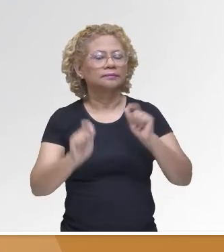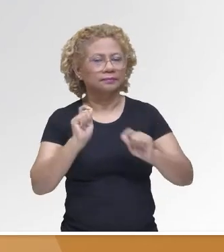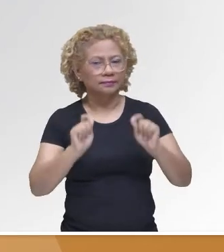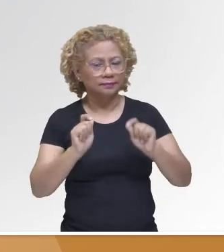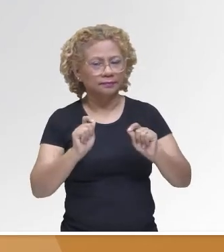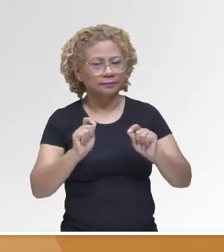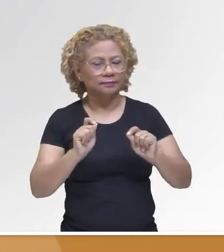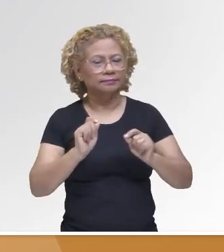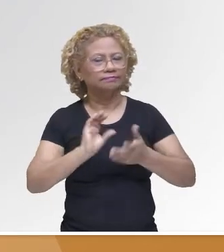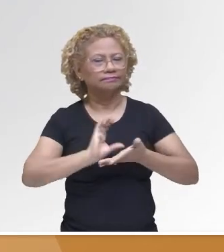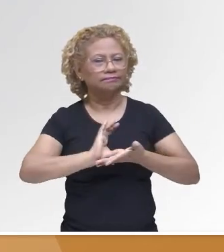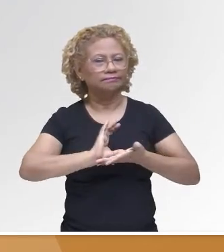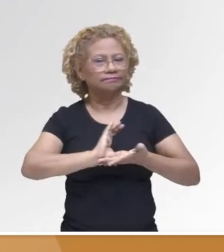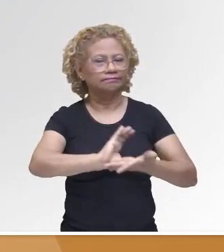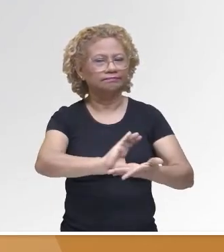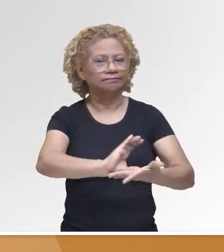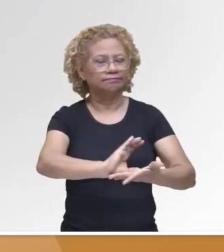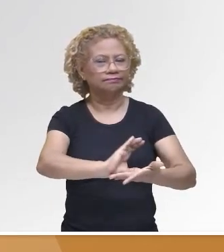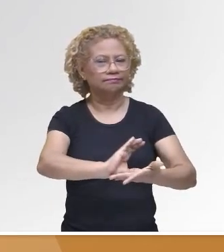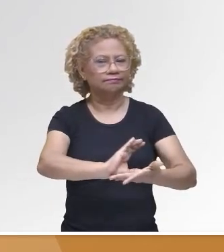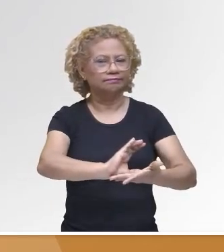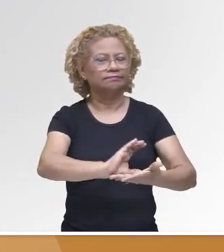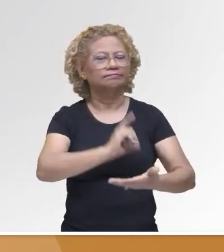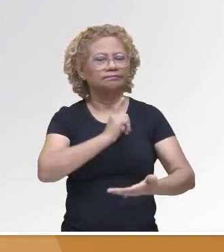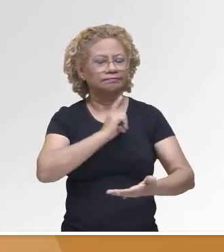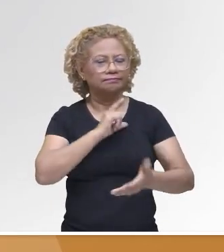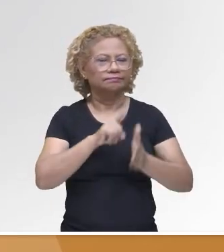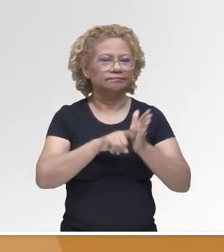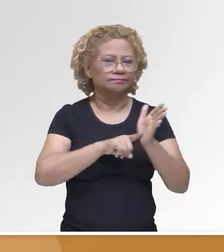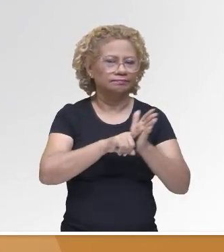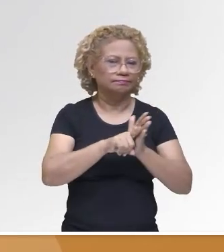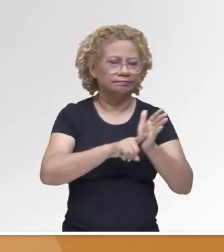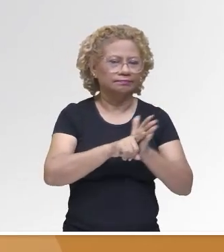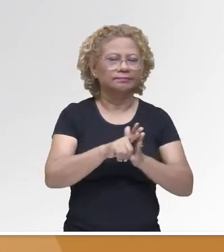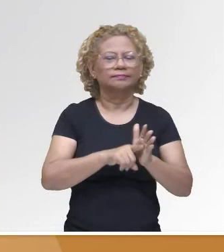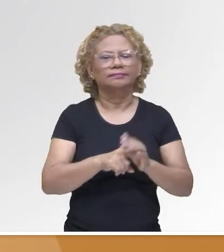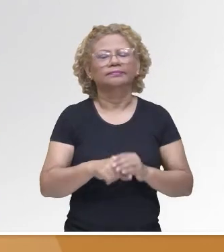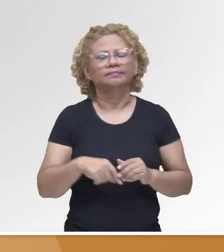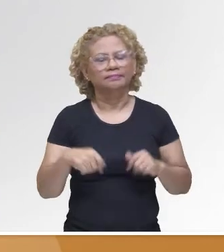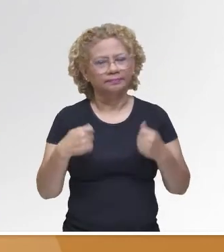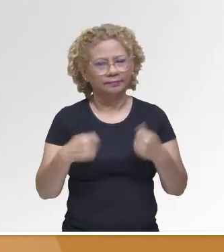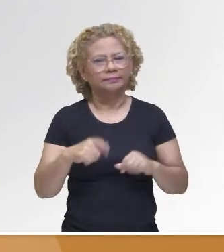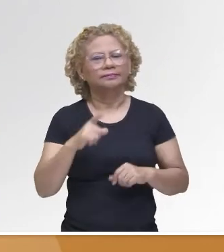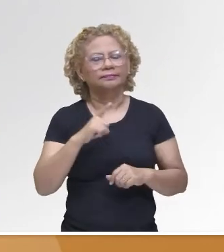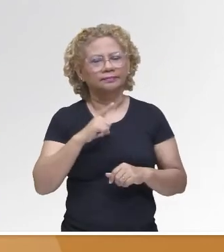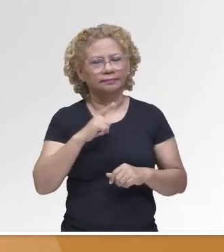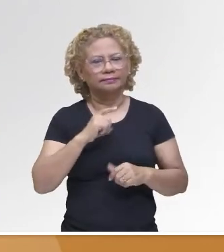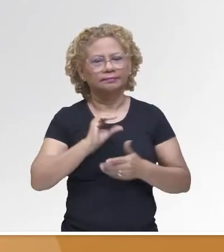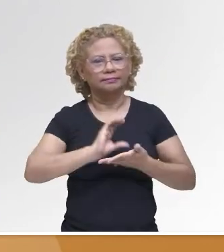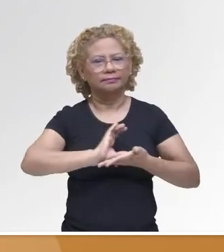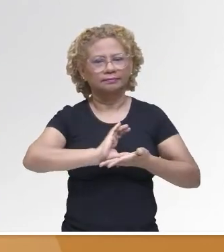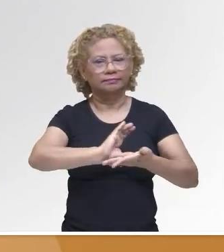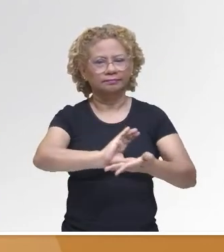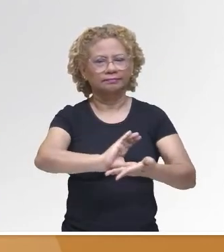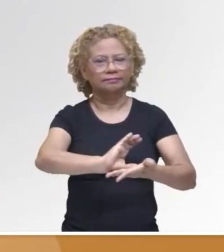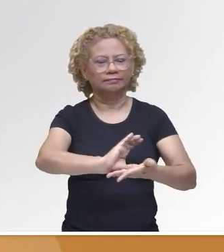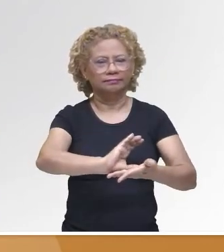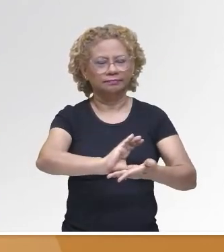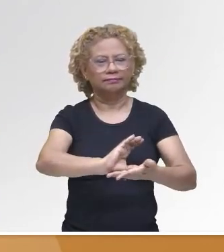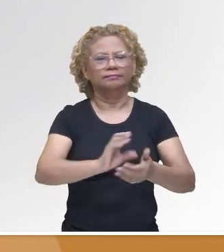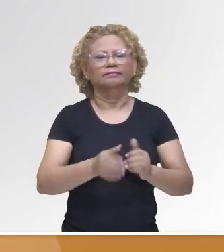investimento, né, para que haja pesquisa. Tem que ter recurso para que haja pesquisa.